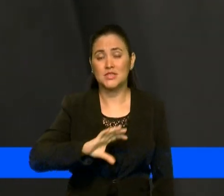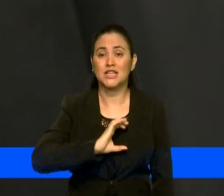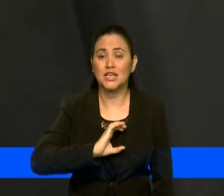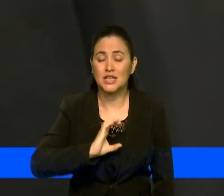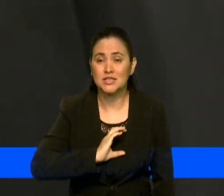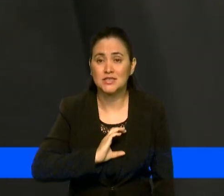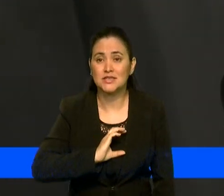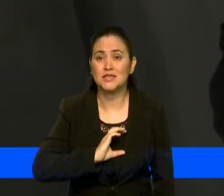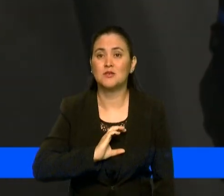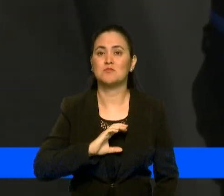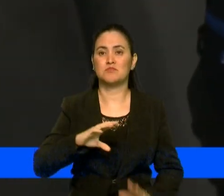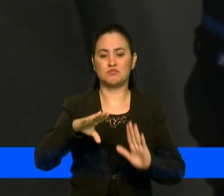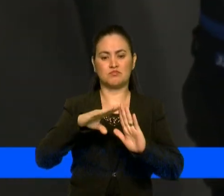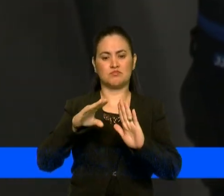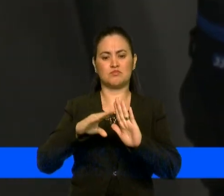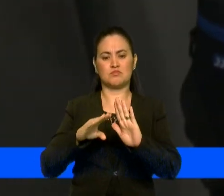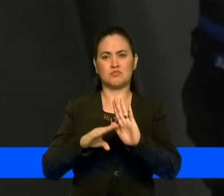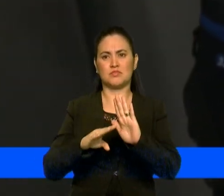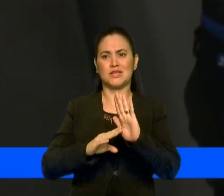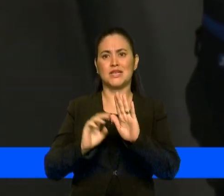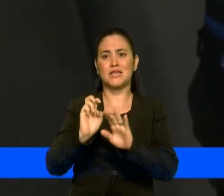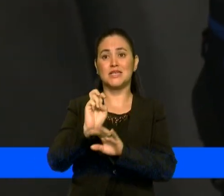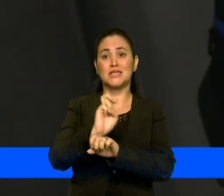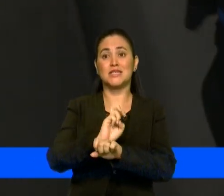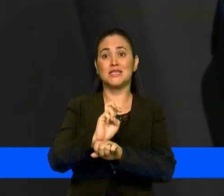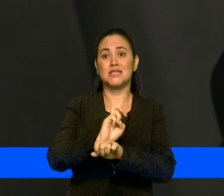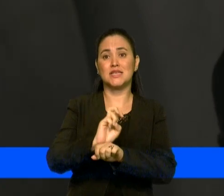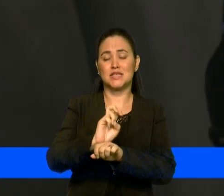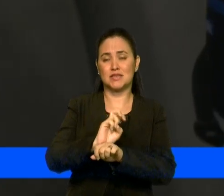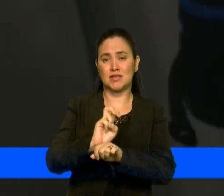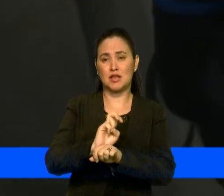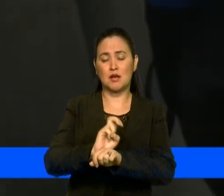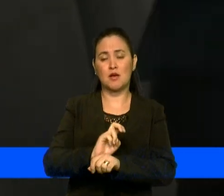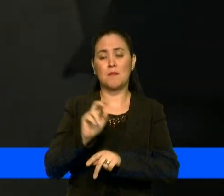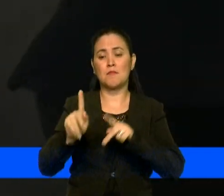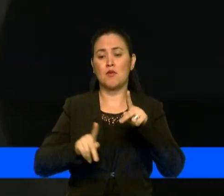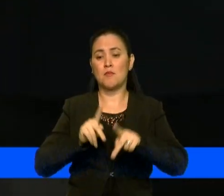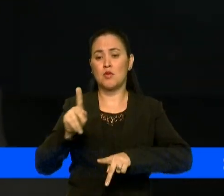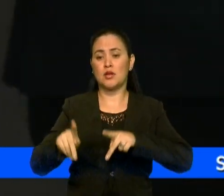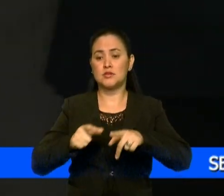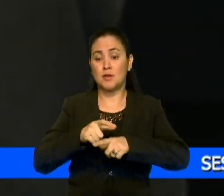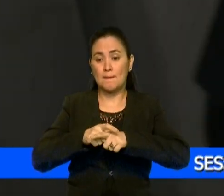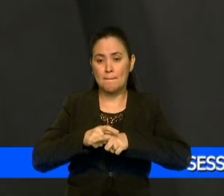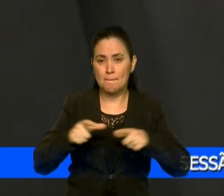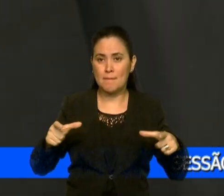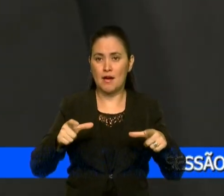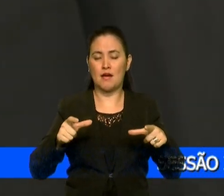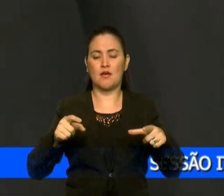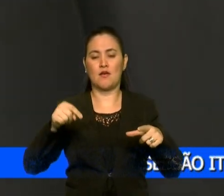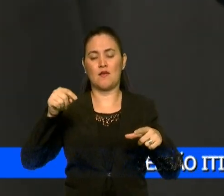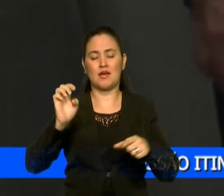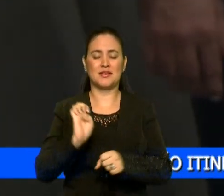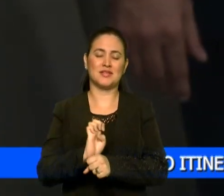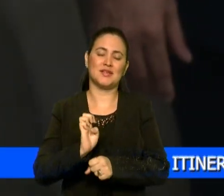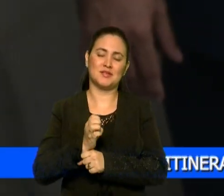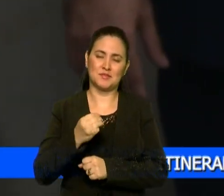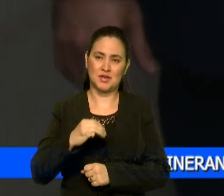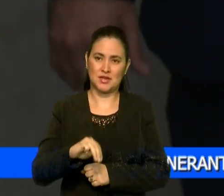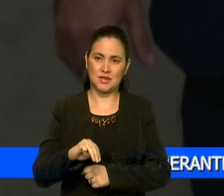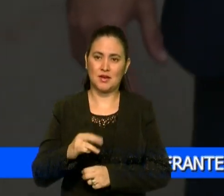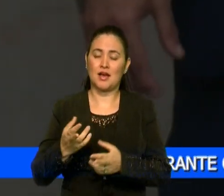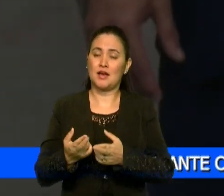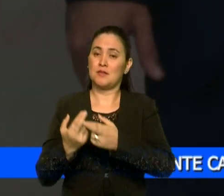quinta cidade mais populosa do Estado do Maranhão, e você carrega nos ombros essa cidade de forma